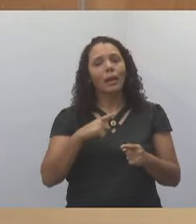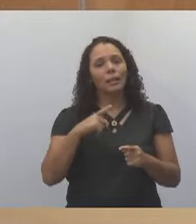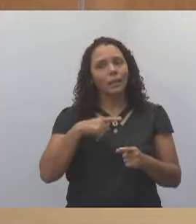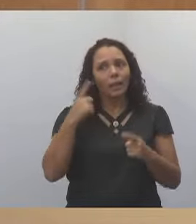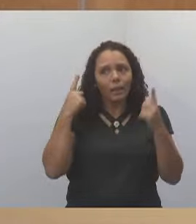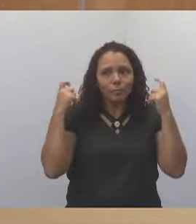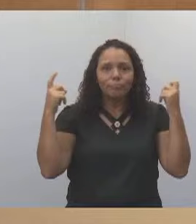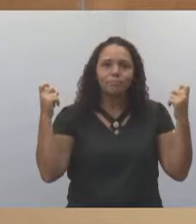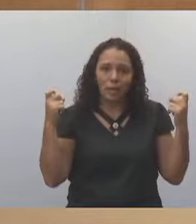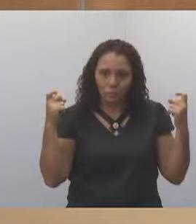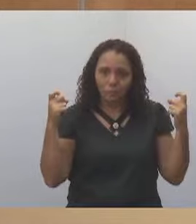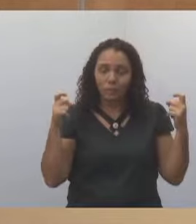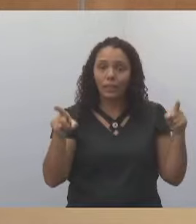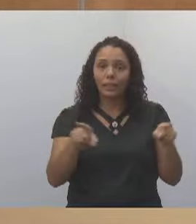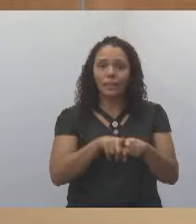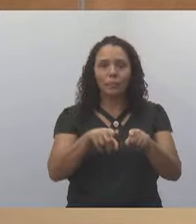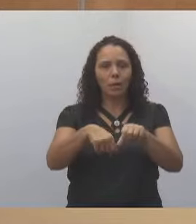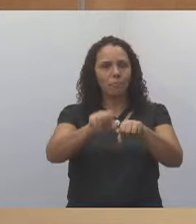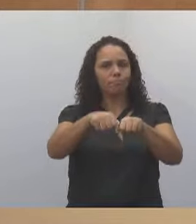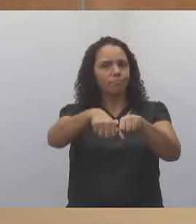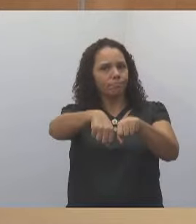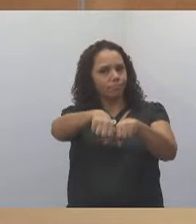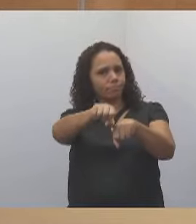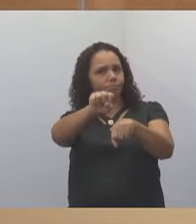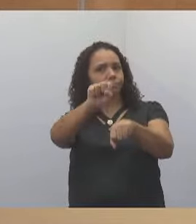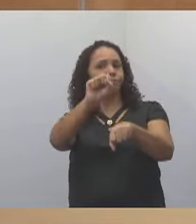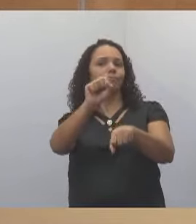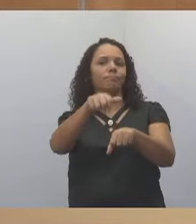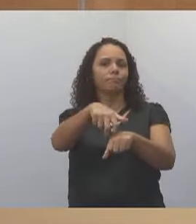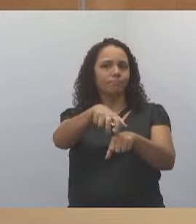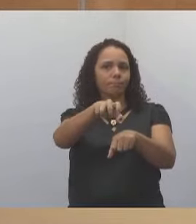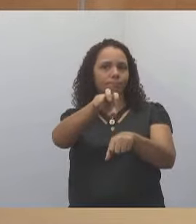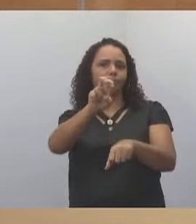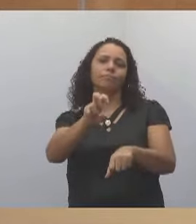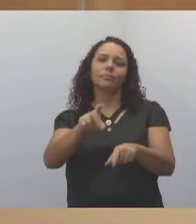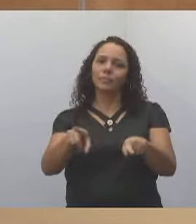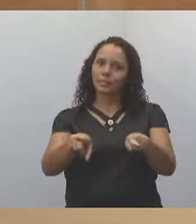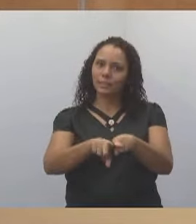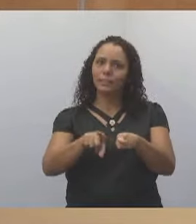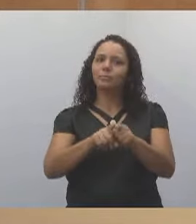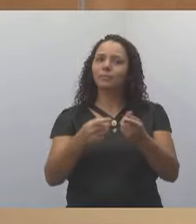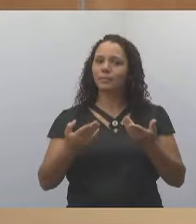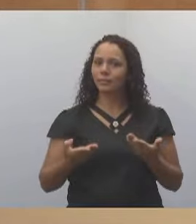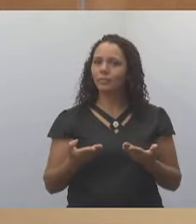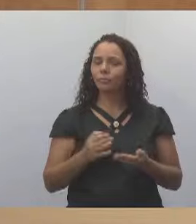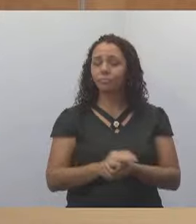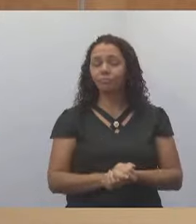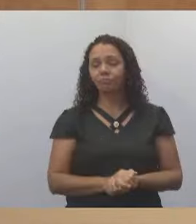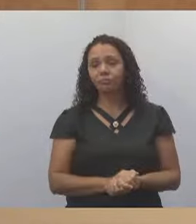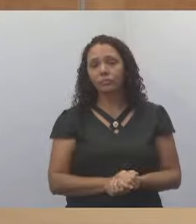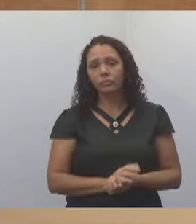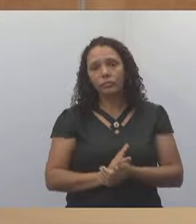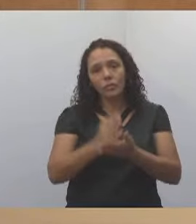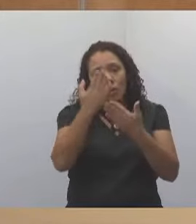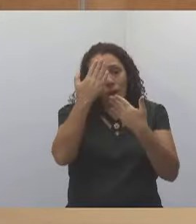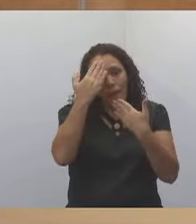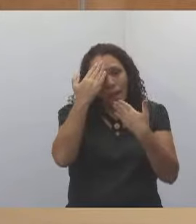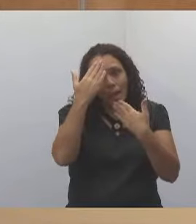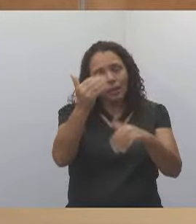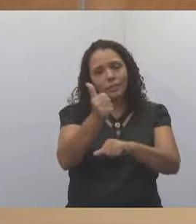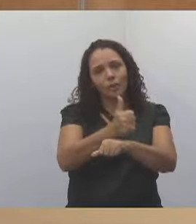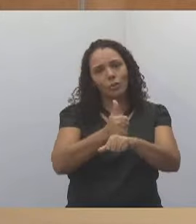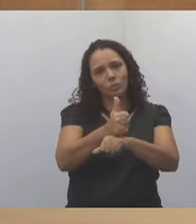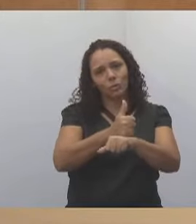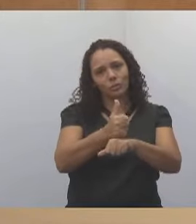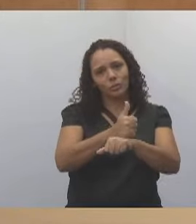empinar. Eu agradeço os motoboys pela profissão que você tem, pelo risco que você corre. Mas, meu amigo